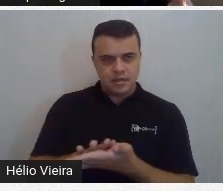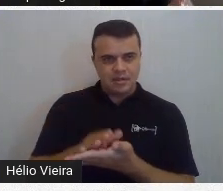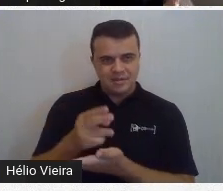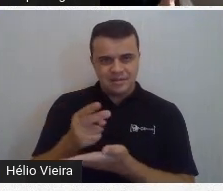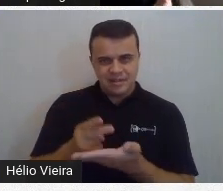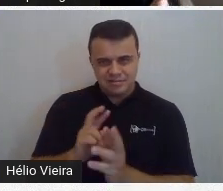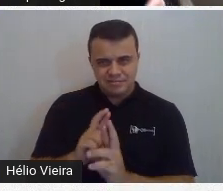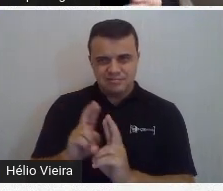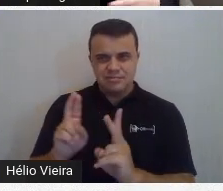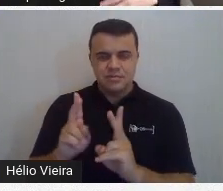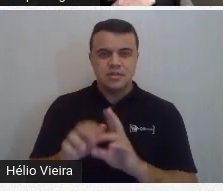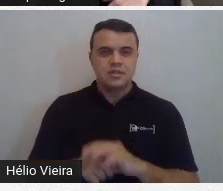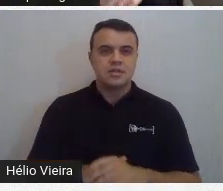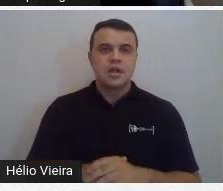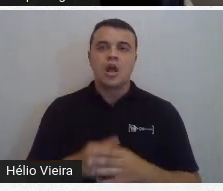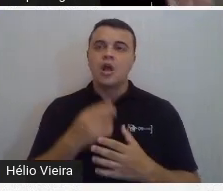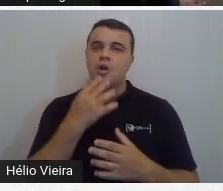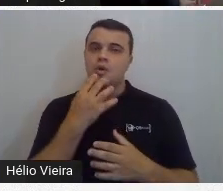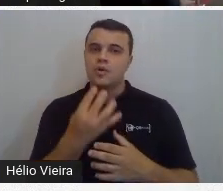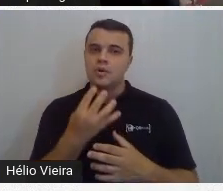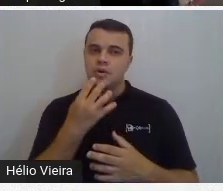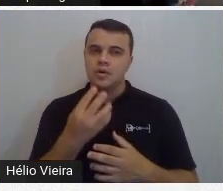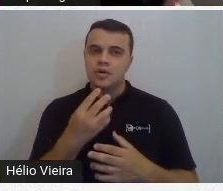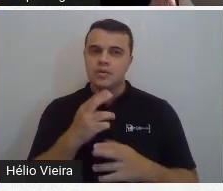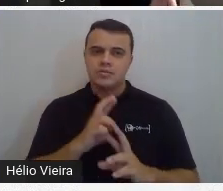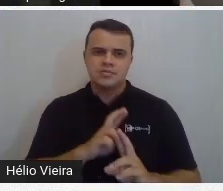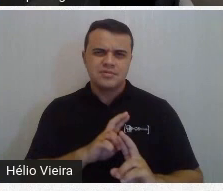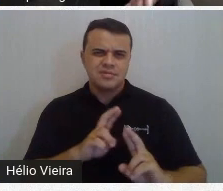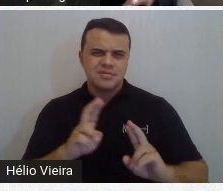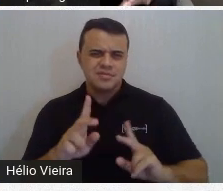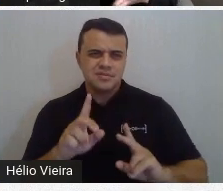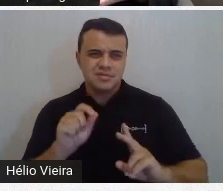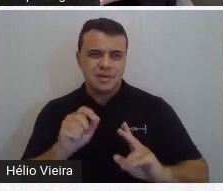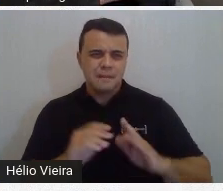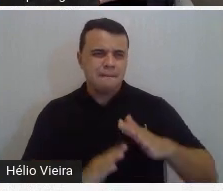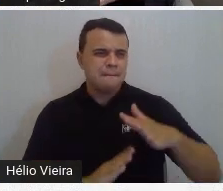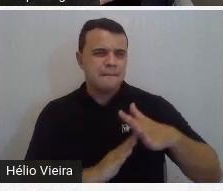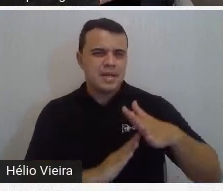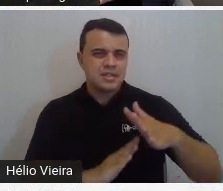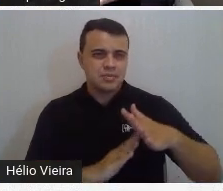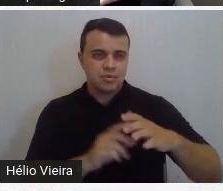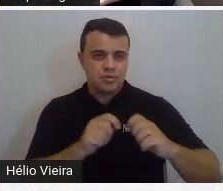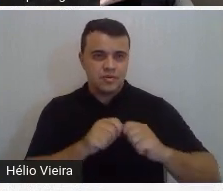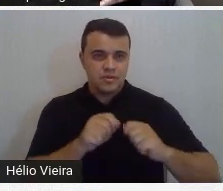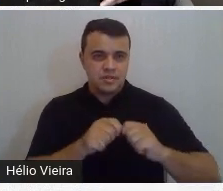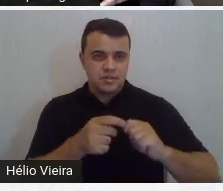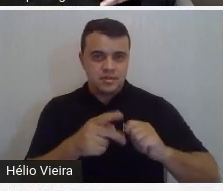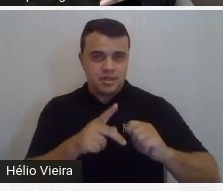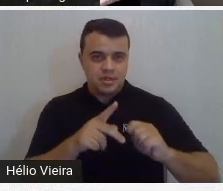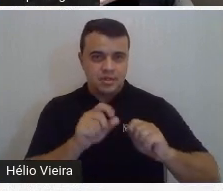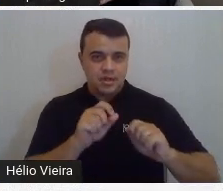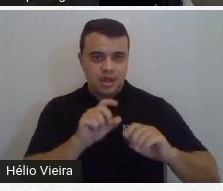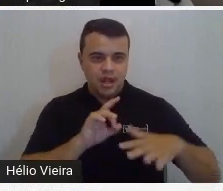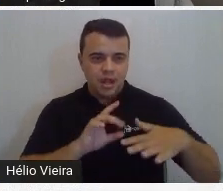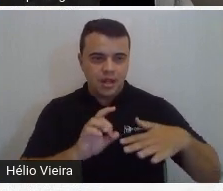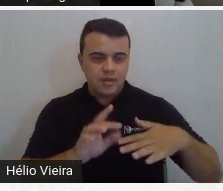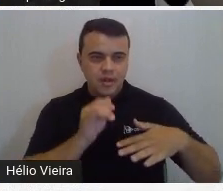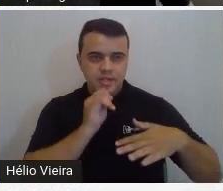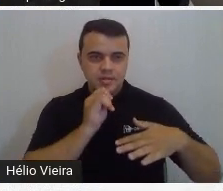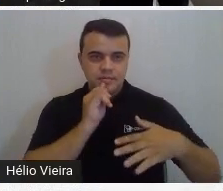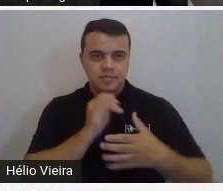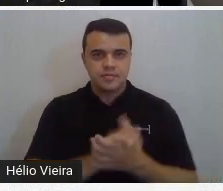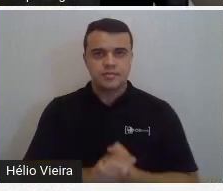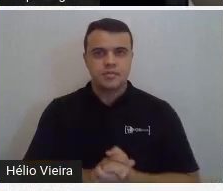irreal. As cores são inverossímeis, no máximo elas são feitas por atributos. Então, por exemplo,